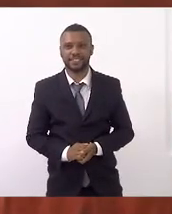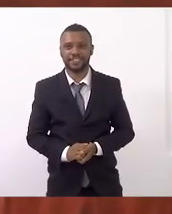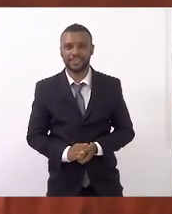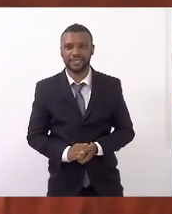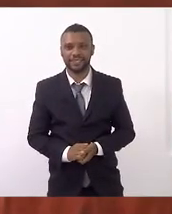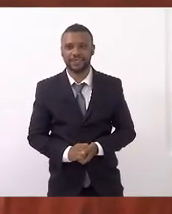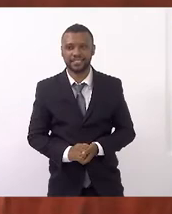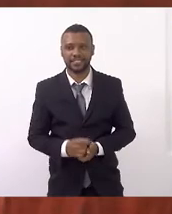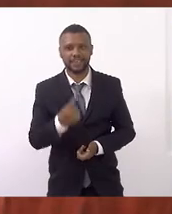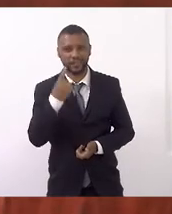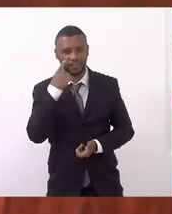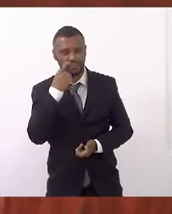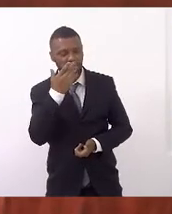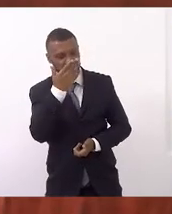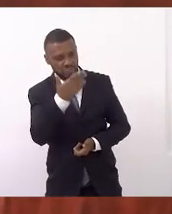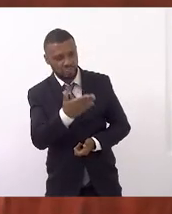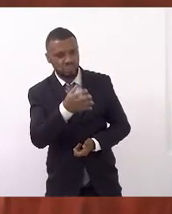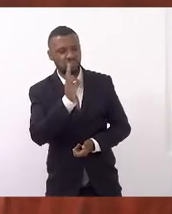Olha lá.